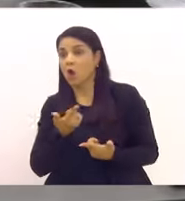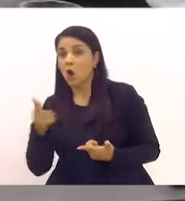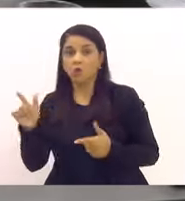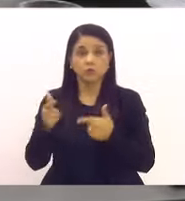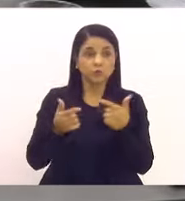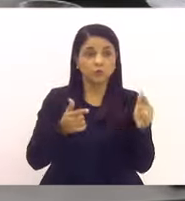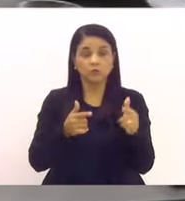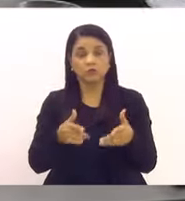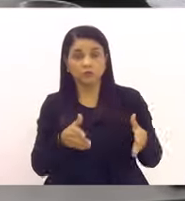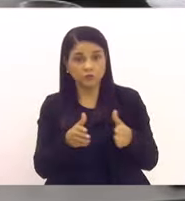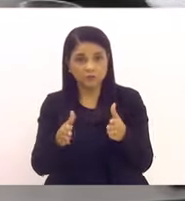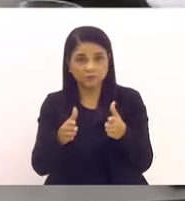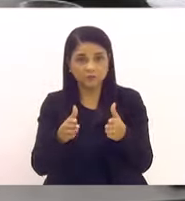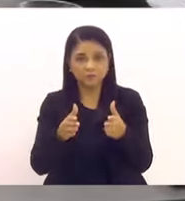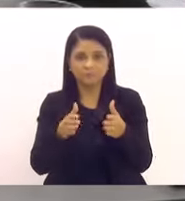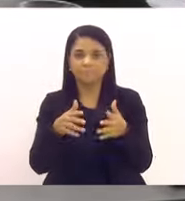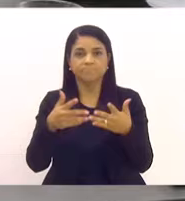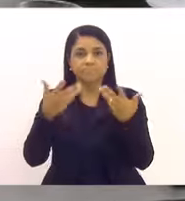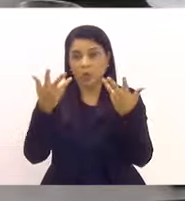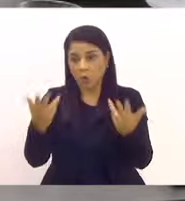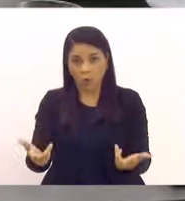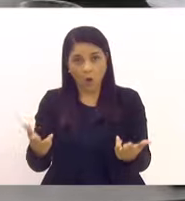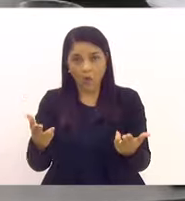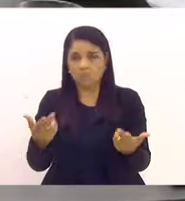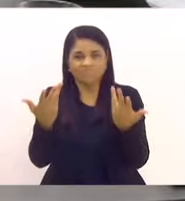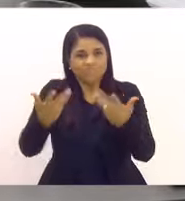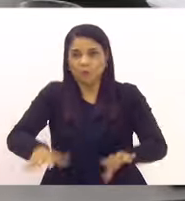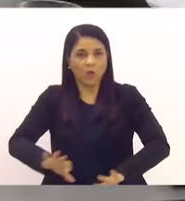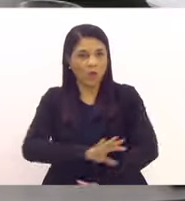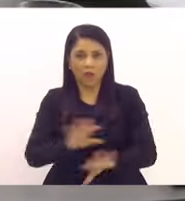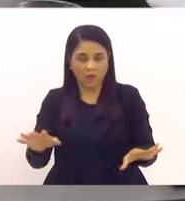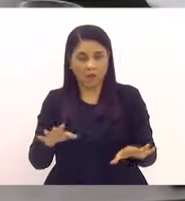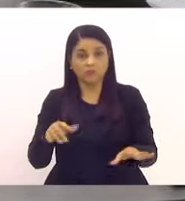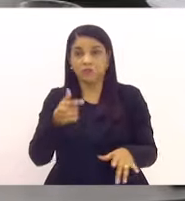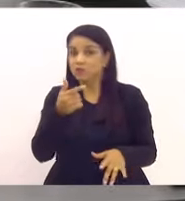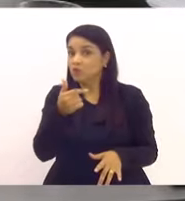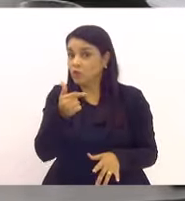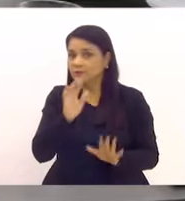caminho desses. Então é garantido vários e vários usos, como